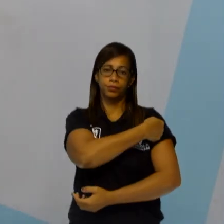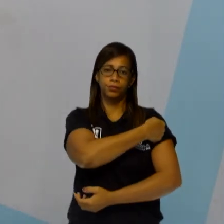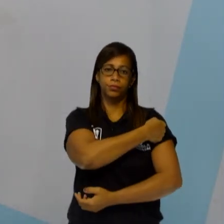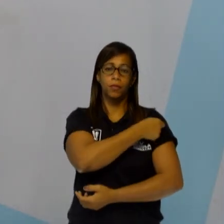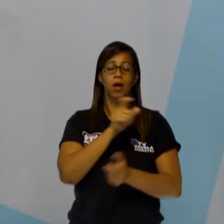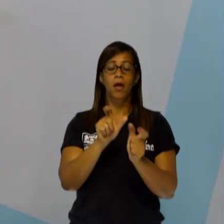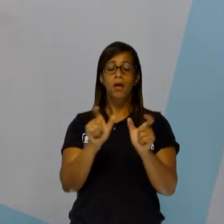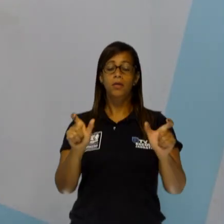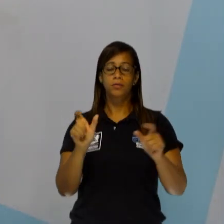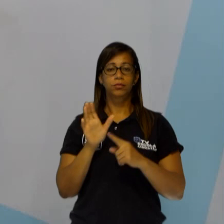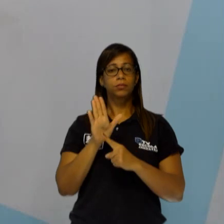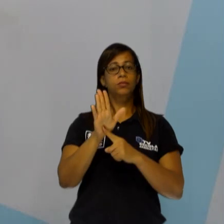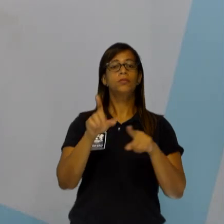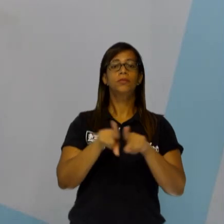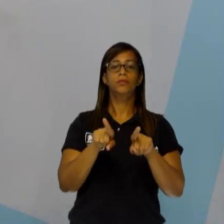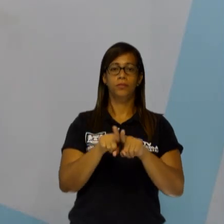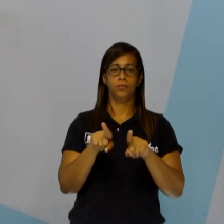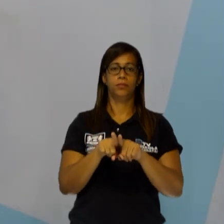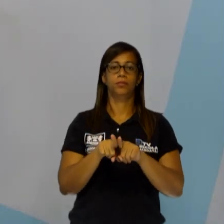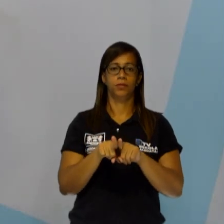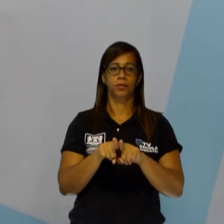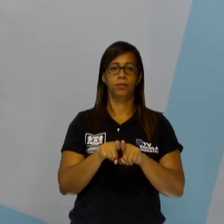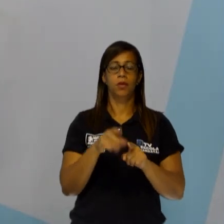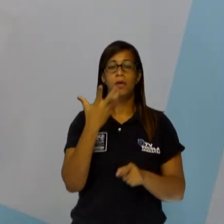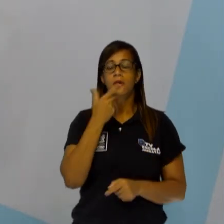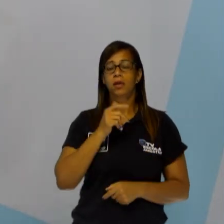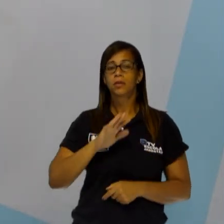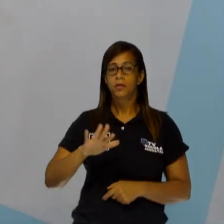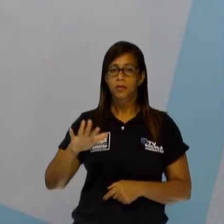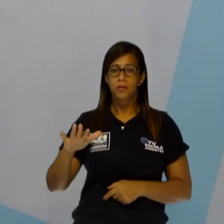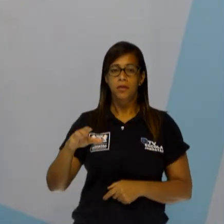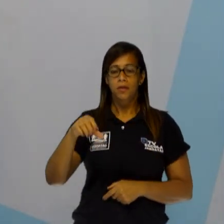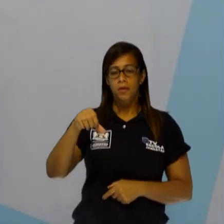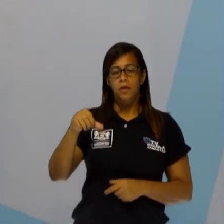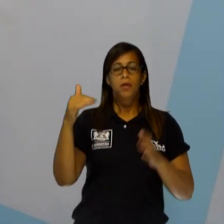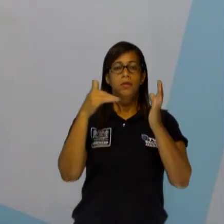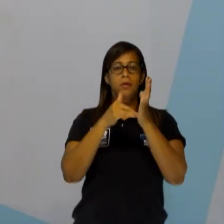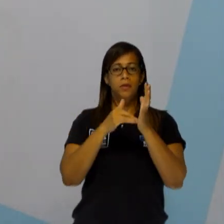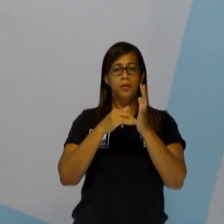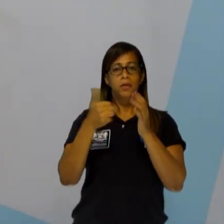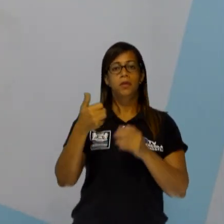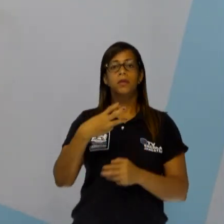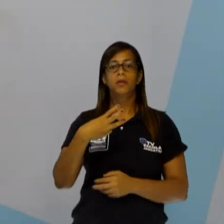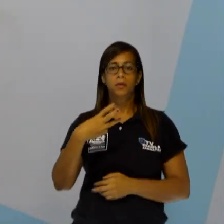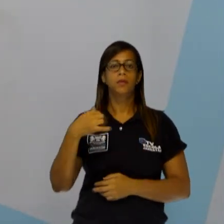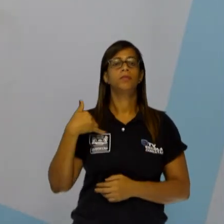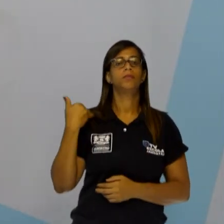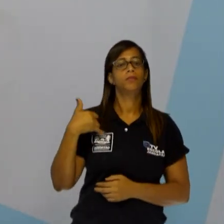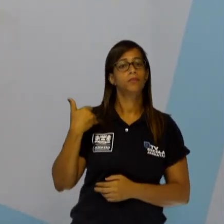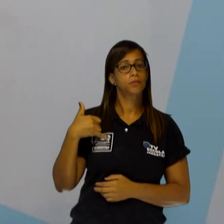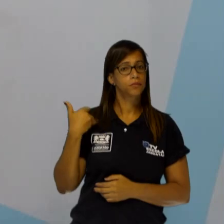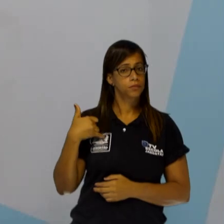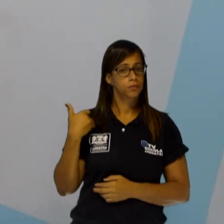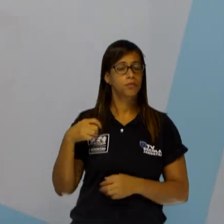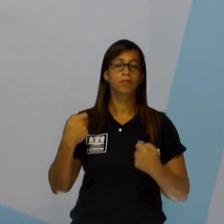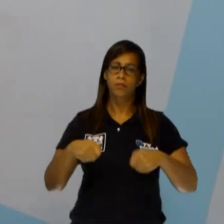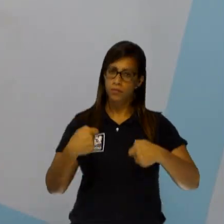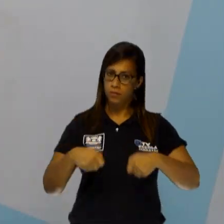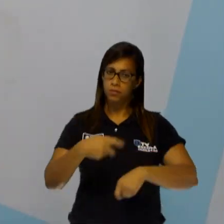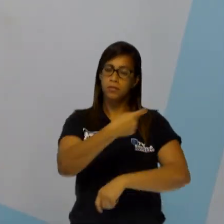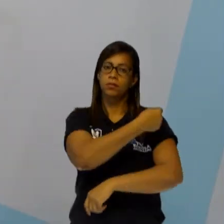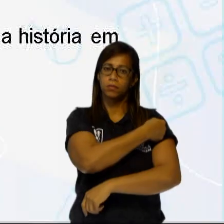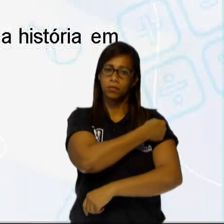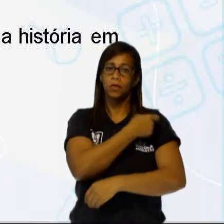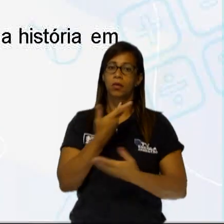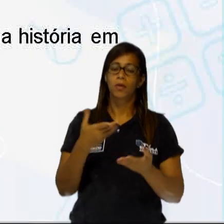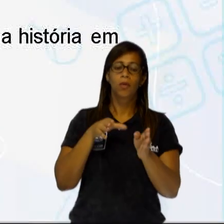notinha. Meninas de 9 a 13 anos devem ser vacinadas. Então, mais uma vez, um modo imperativo aí, indicando um conselho, né? Aí, voltando